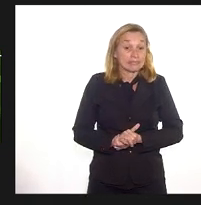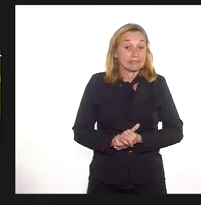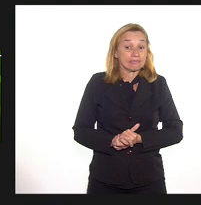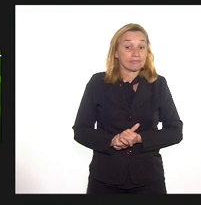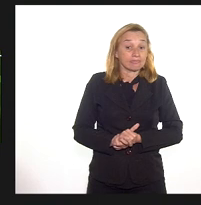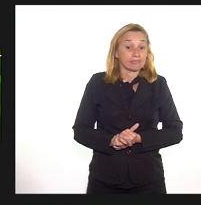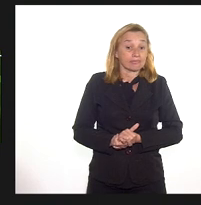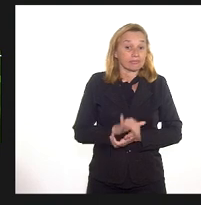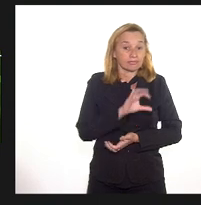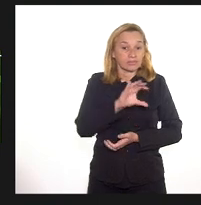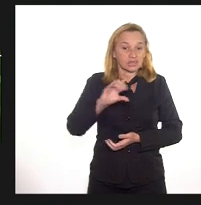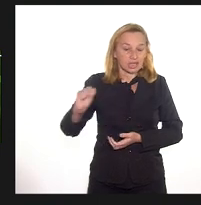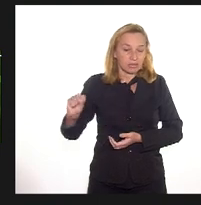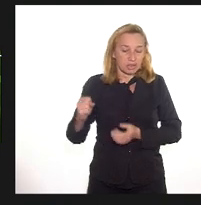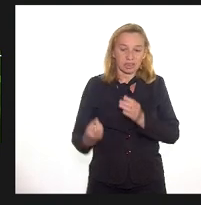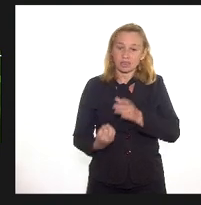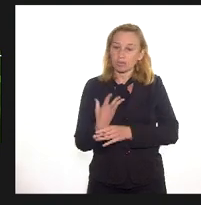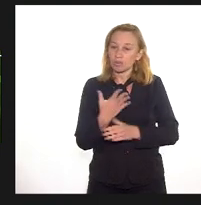ICMS na produção...